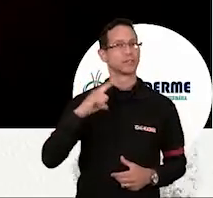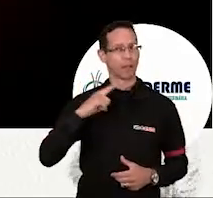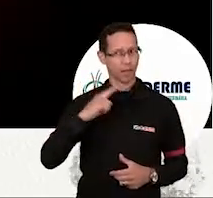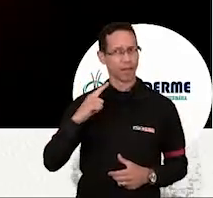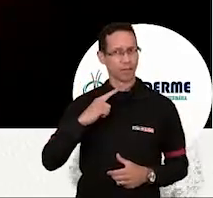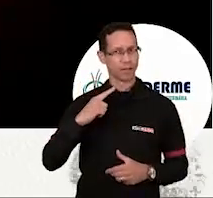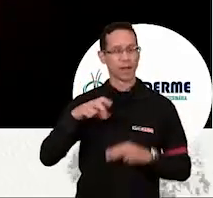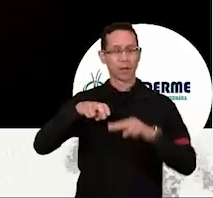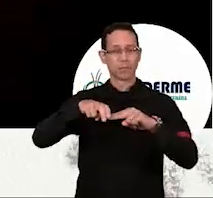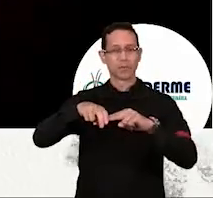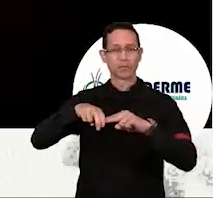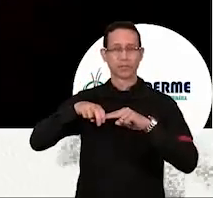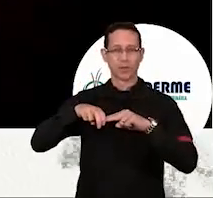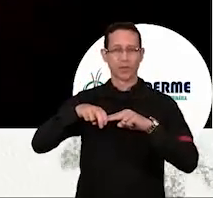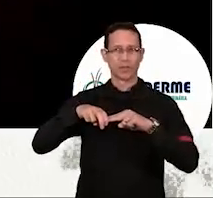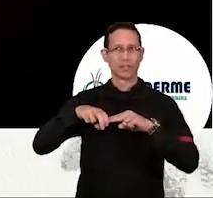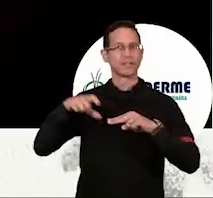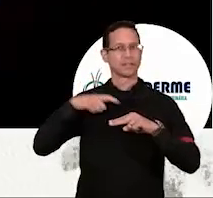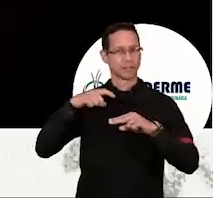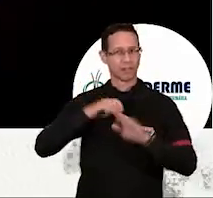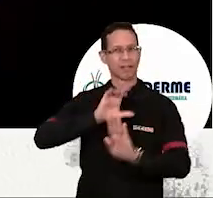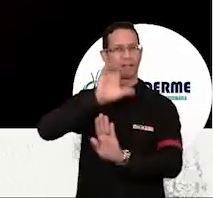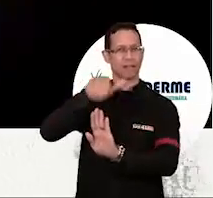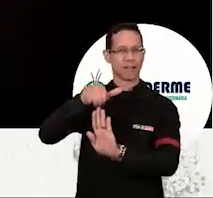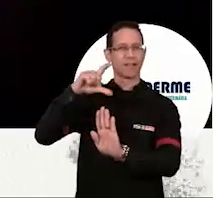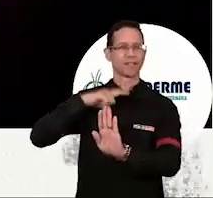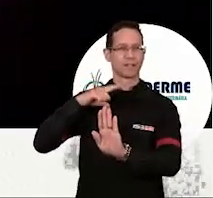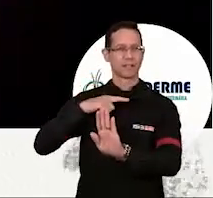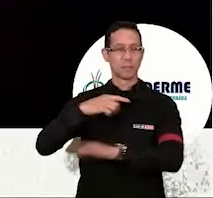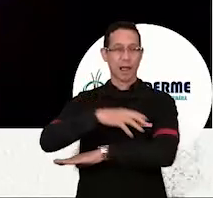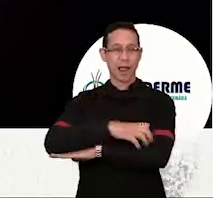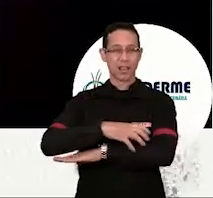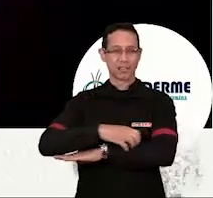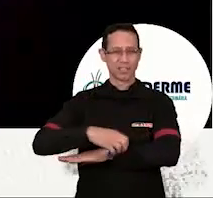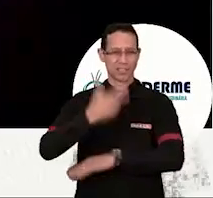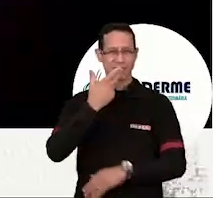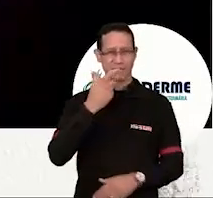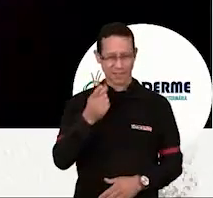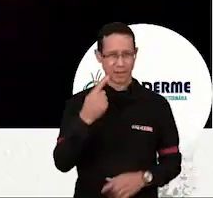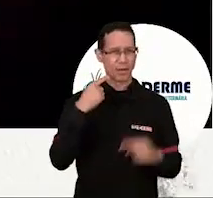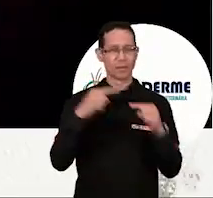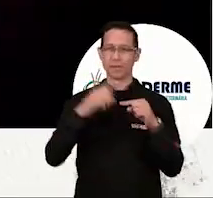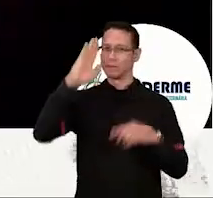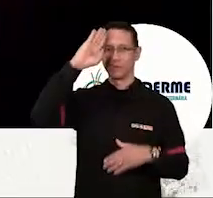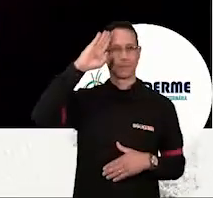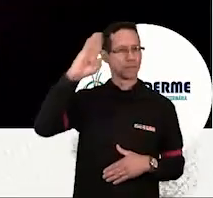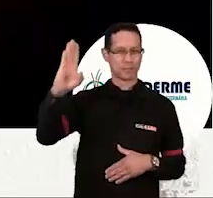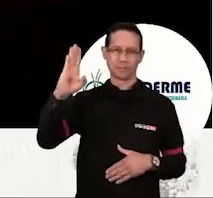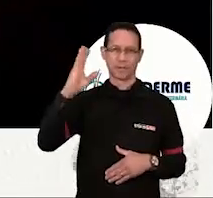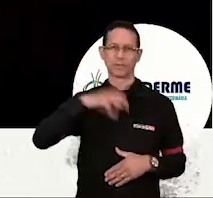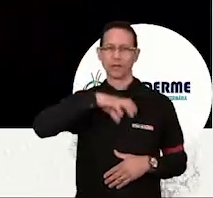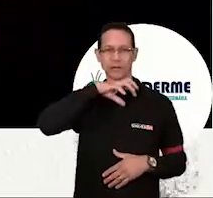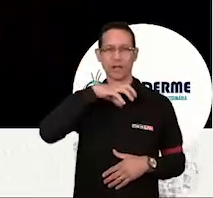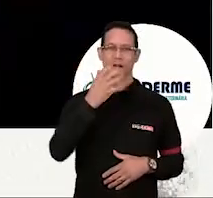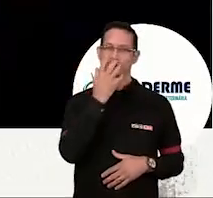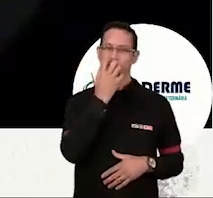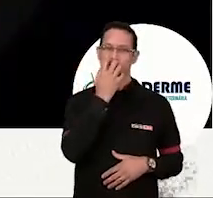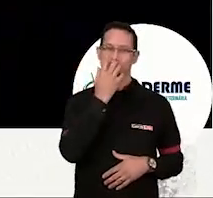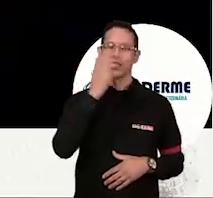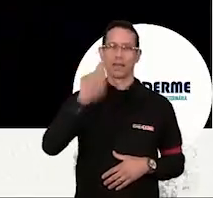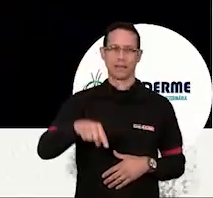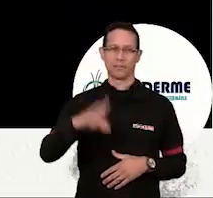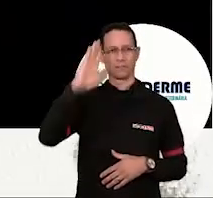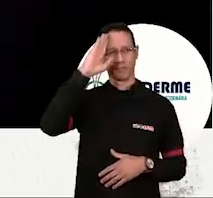uma causa de base, e como nós estamos falando de alergia, né, esse aí é o principal entre os cães, a principal causa de